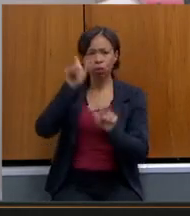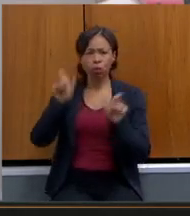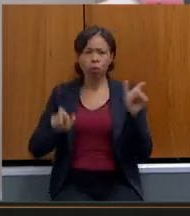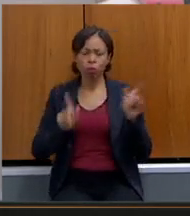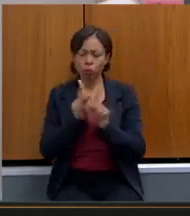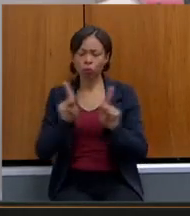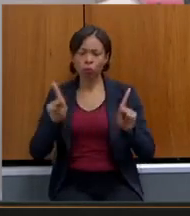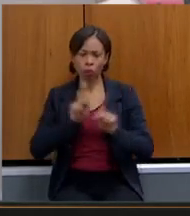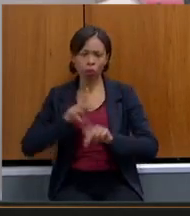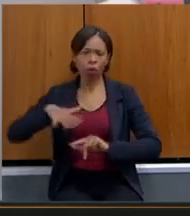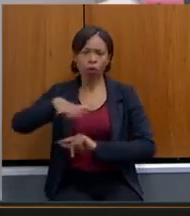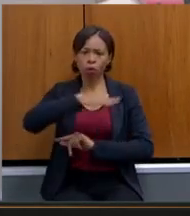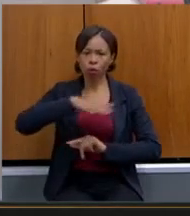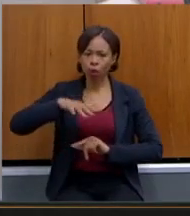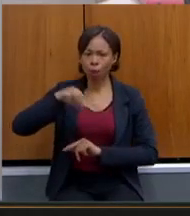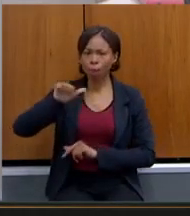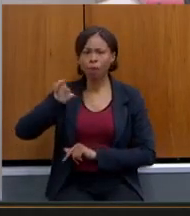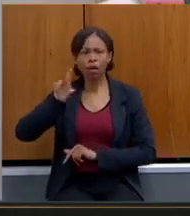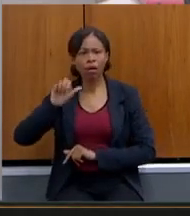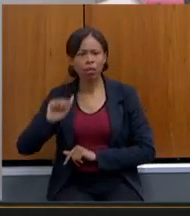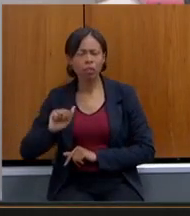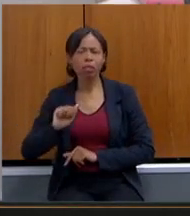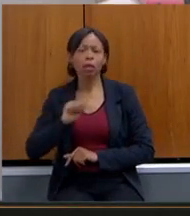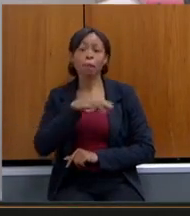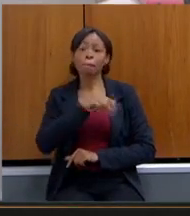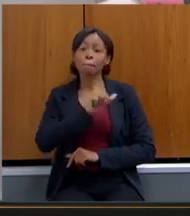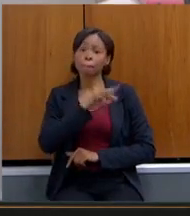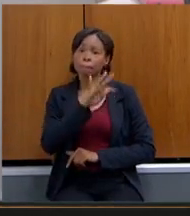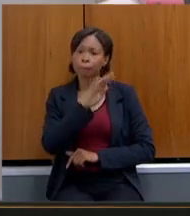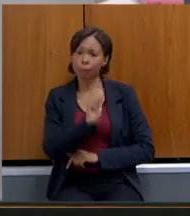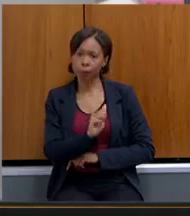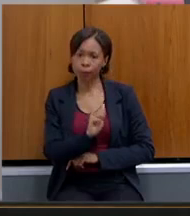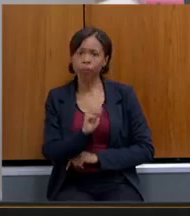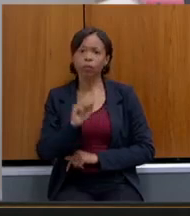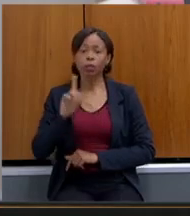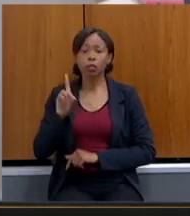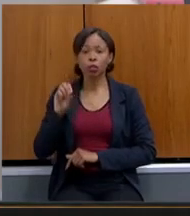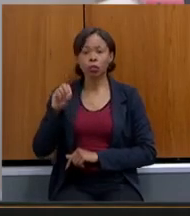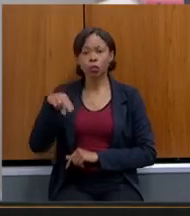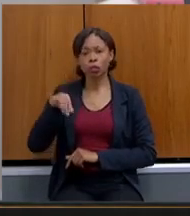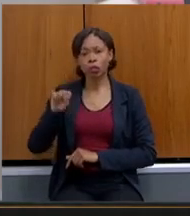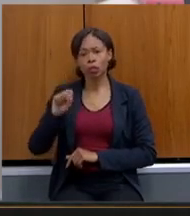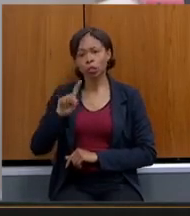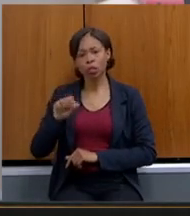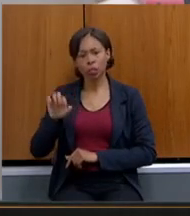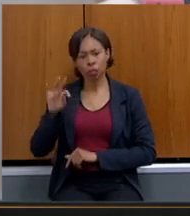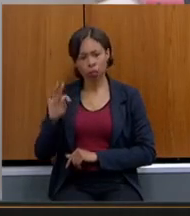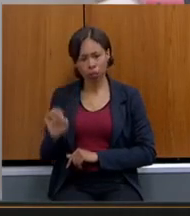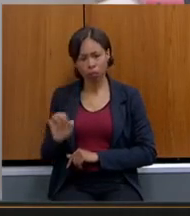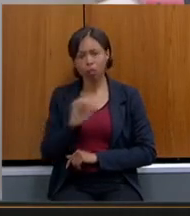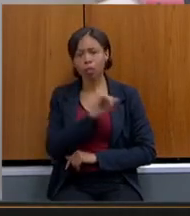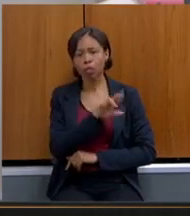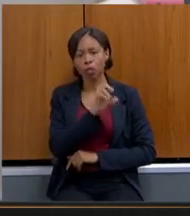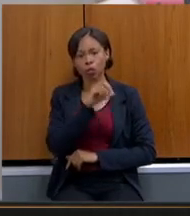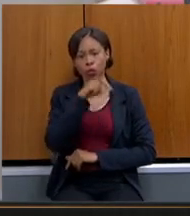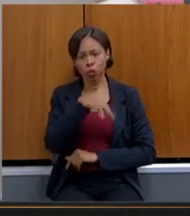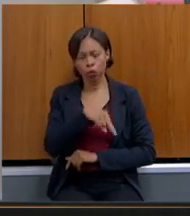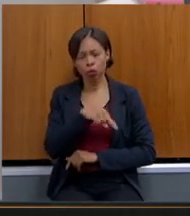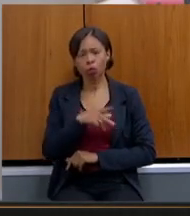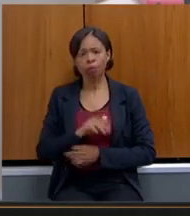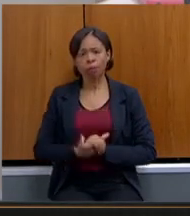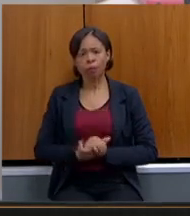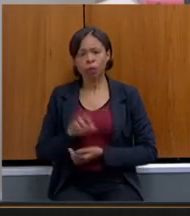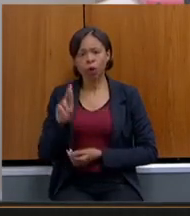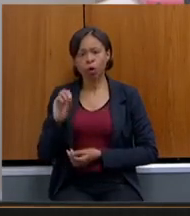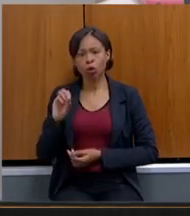Vidal Maria Aparecida Coelho Marta Aparecida de Aquino Donizete da Silva Machado Iron Francisco